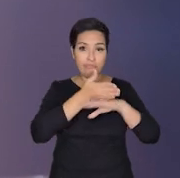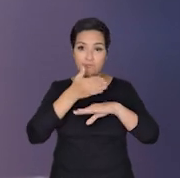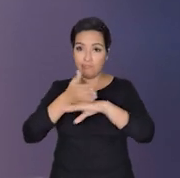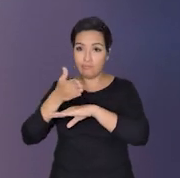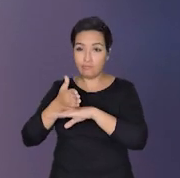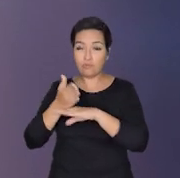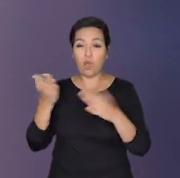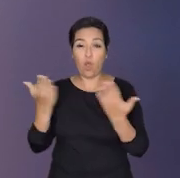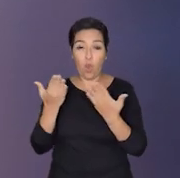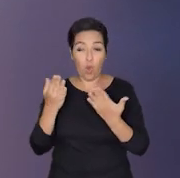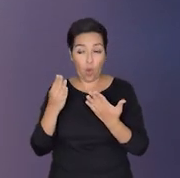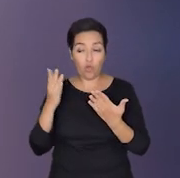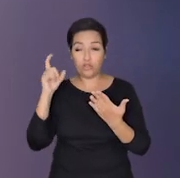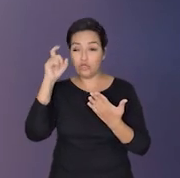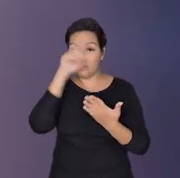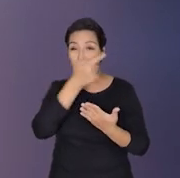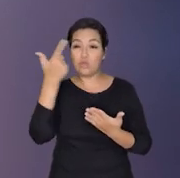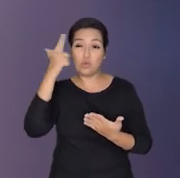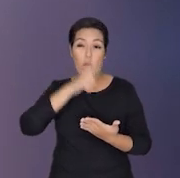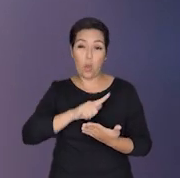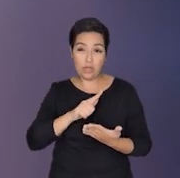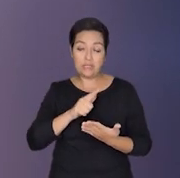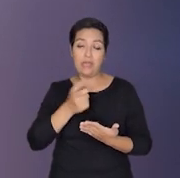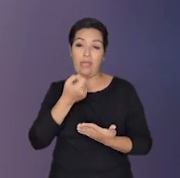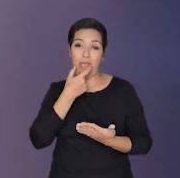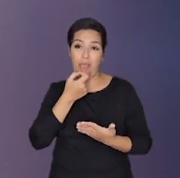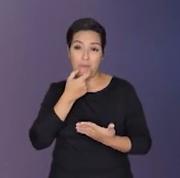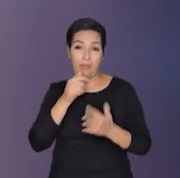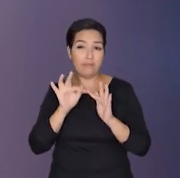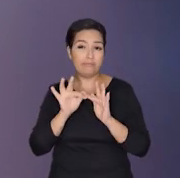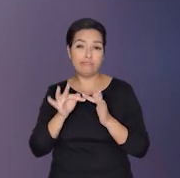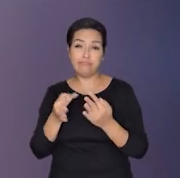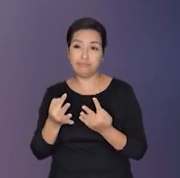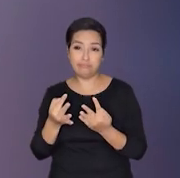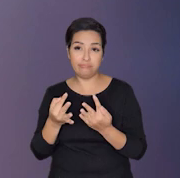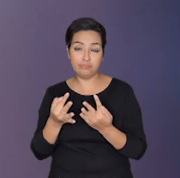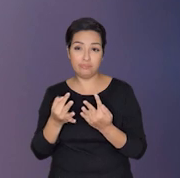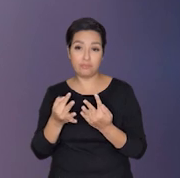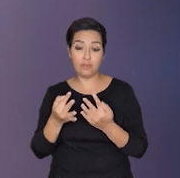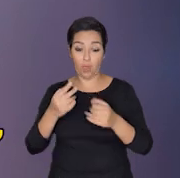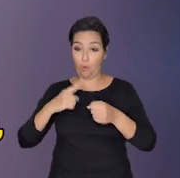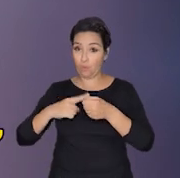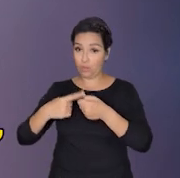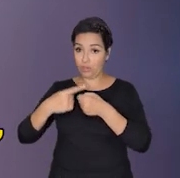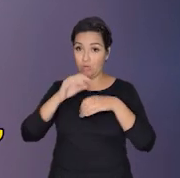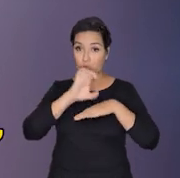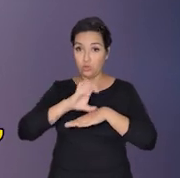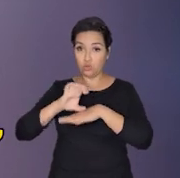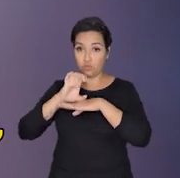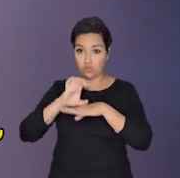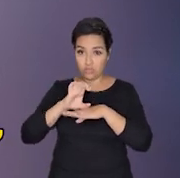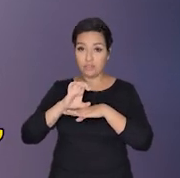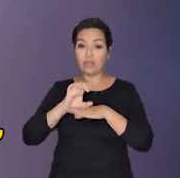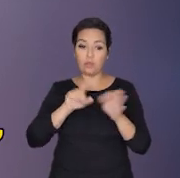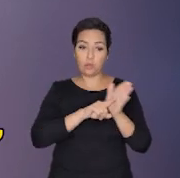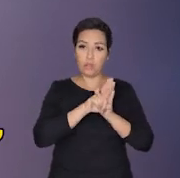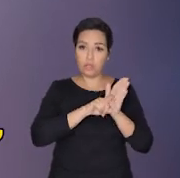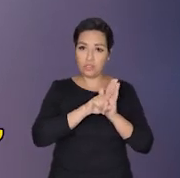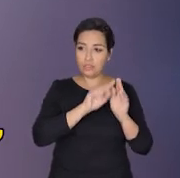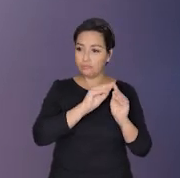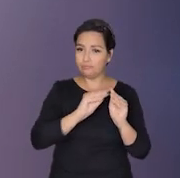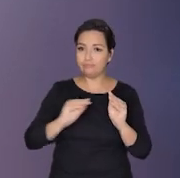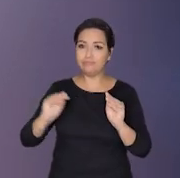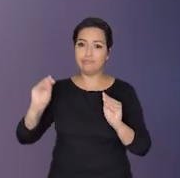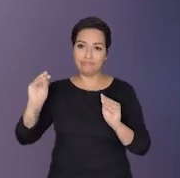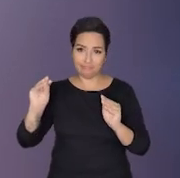uma simples aspirina. E vamos levar a rede de exames de imagem para o interior do estado. O problema da saúde não é a falta de